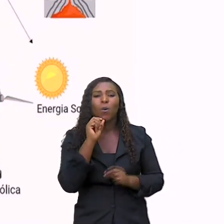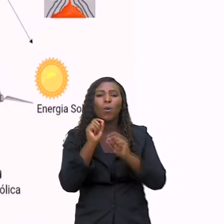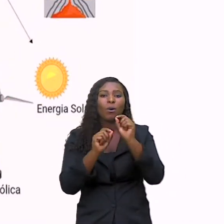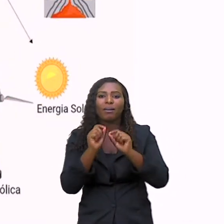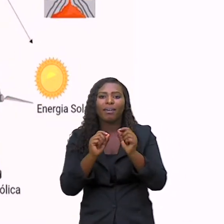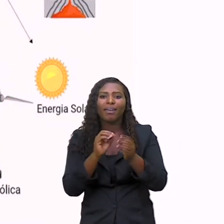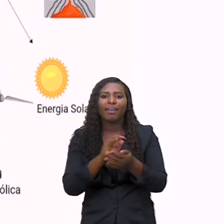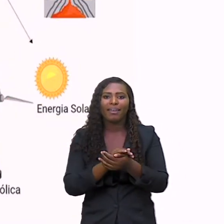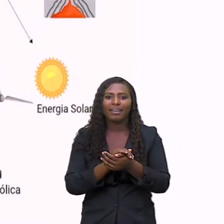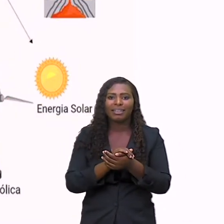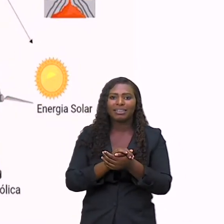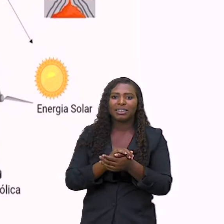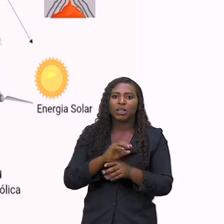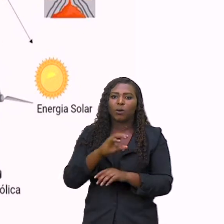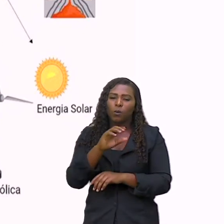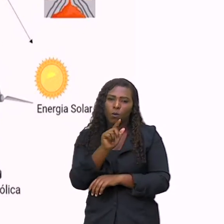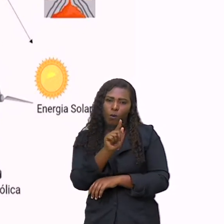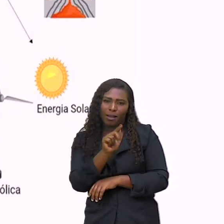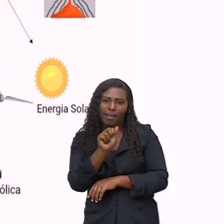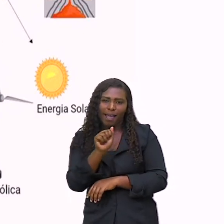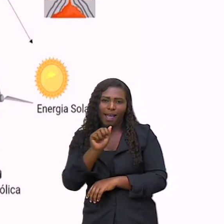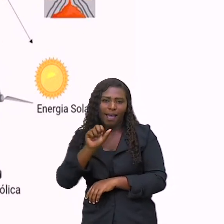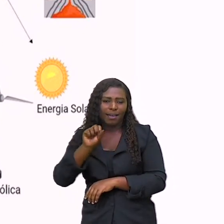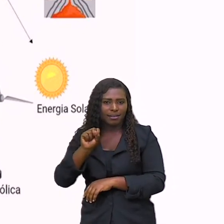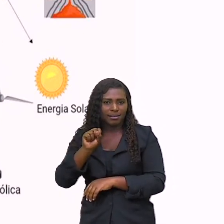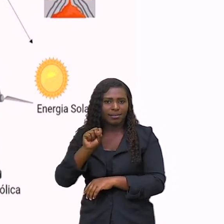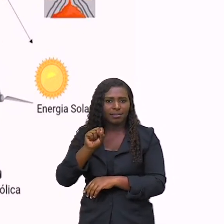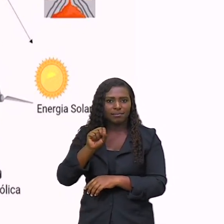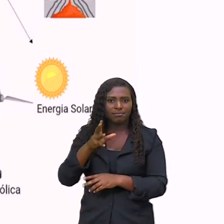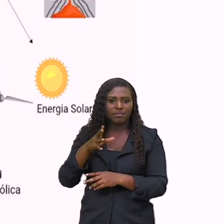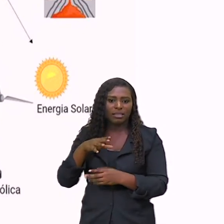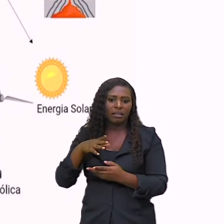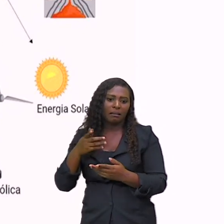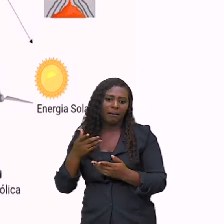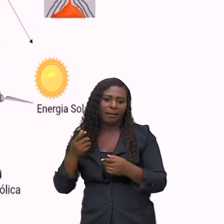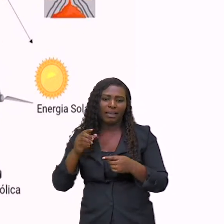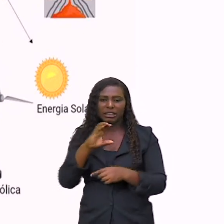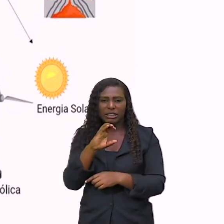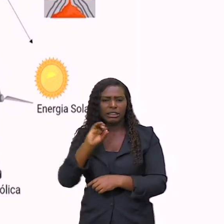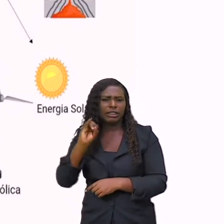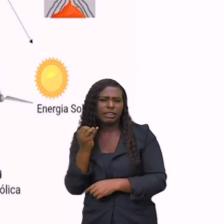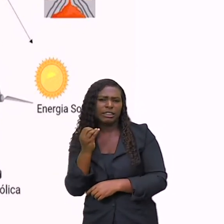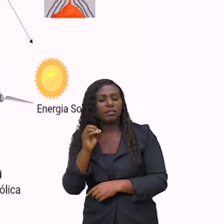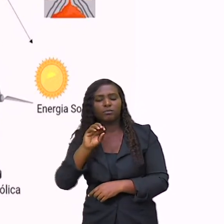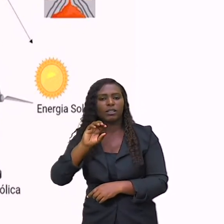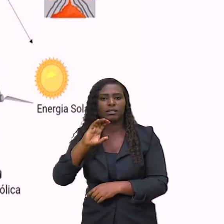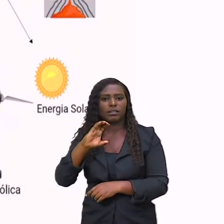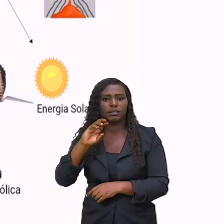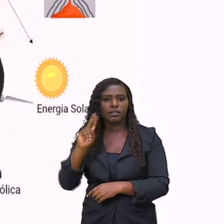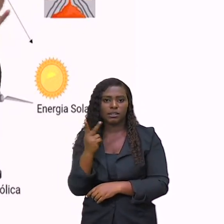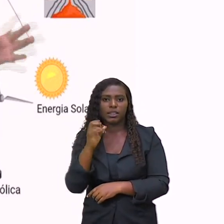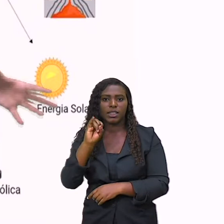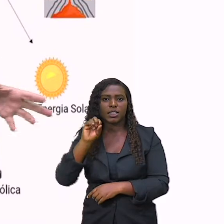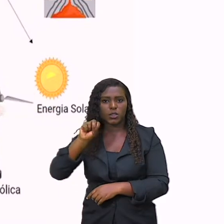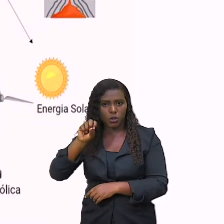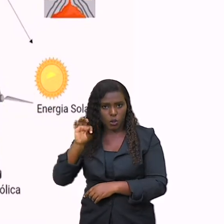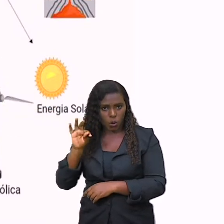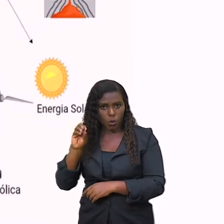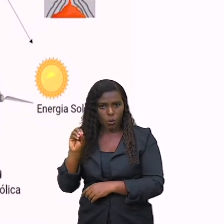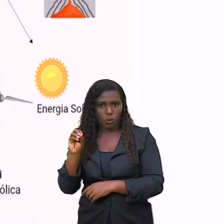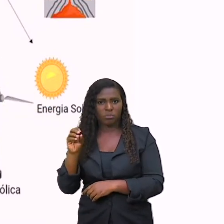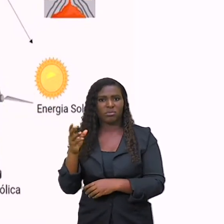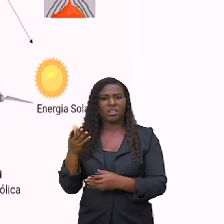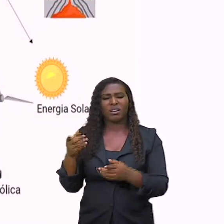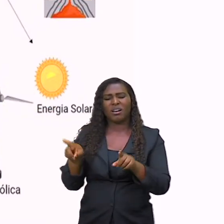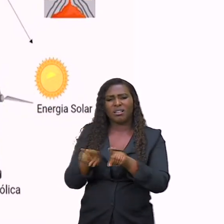gás natural. A energia nuclear, ela é obtida a partir de elementos como o urânio e